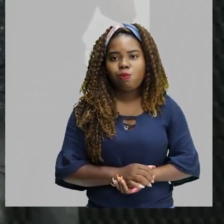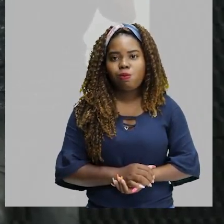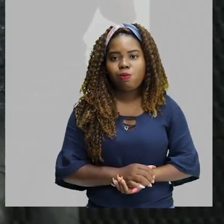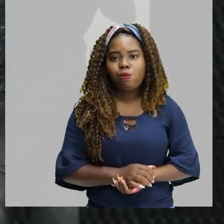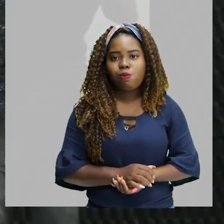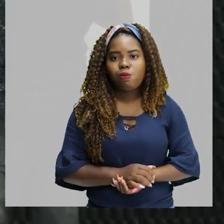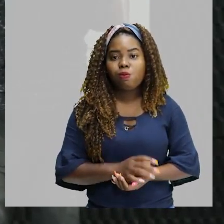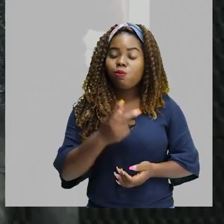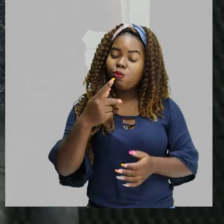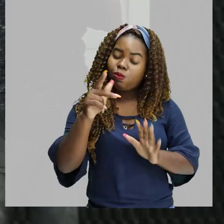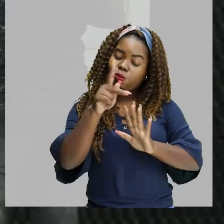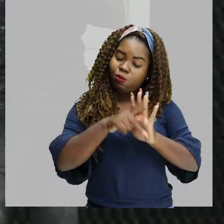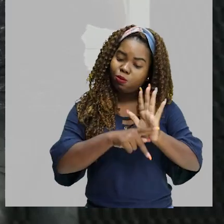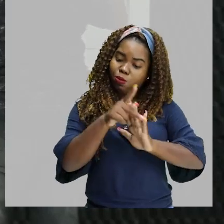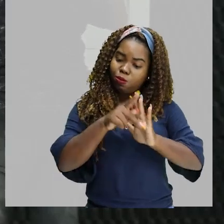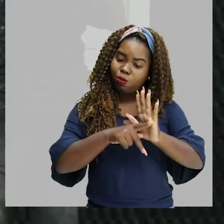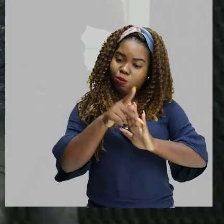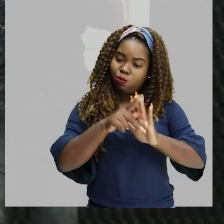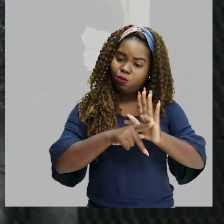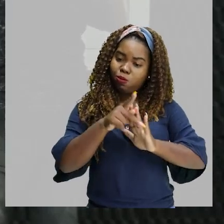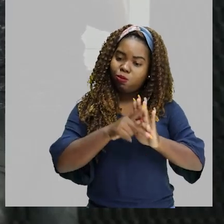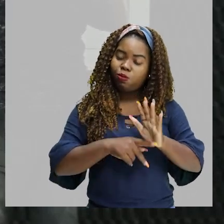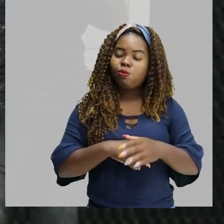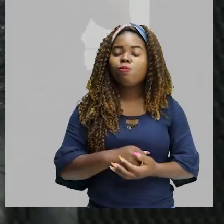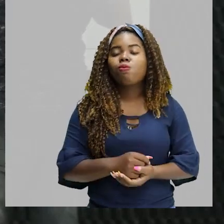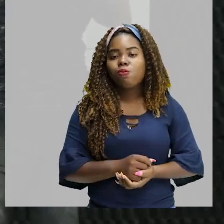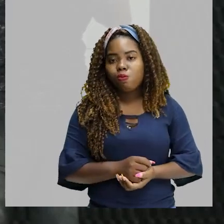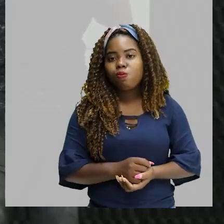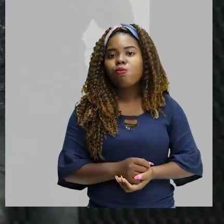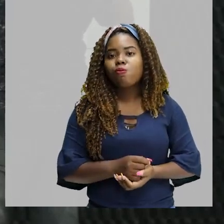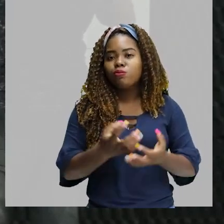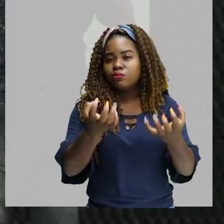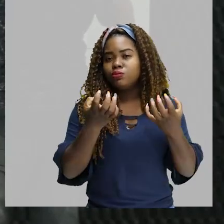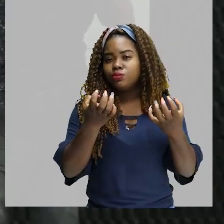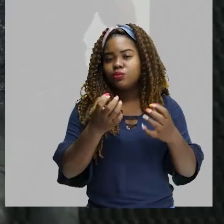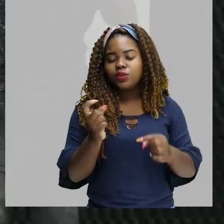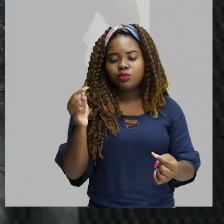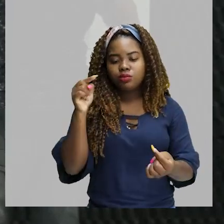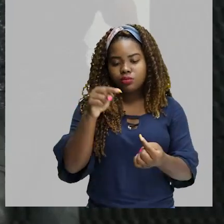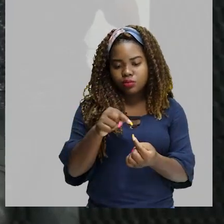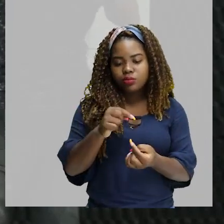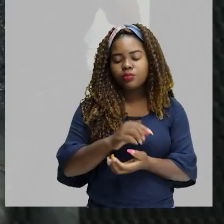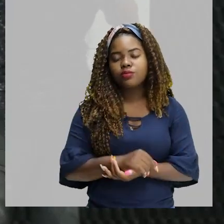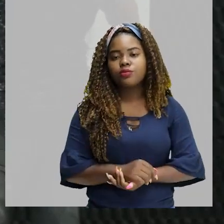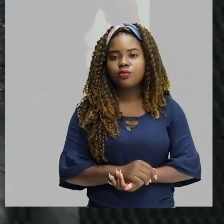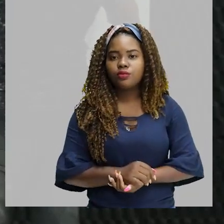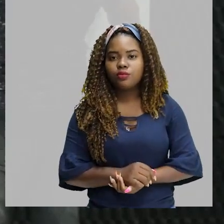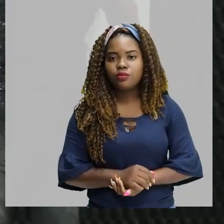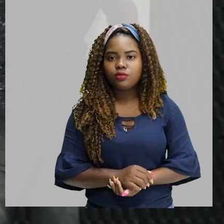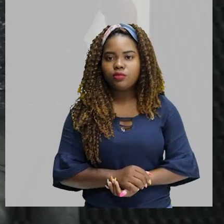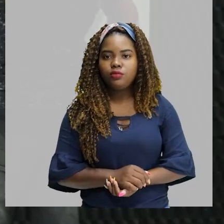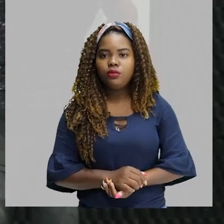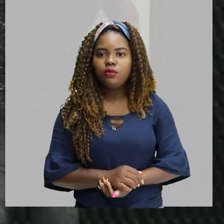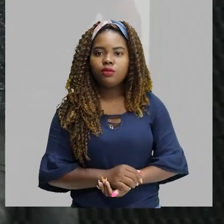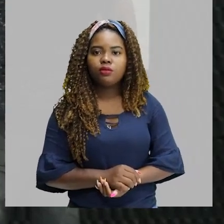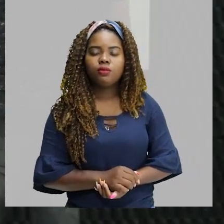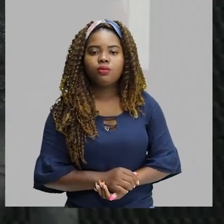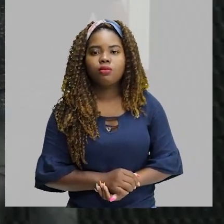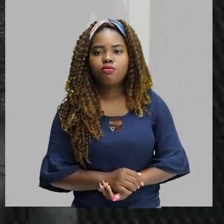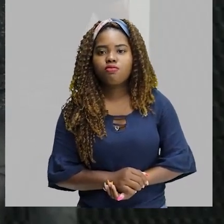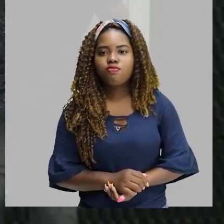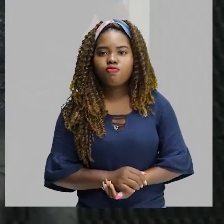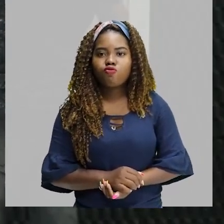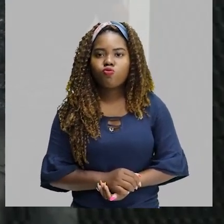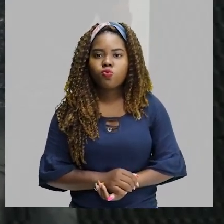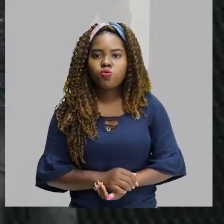seus projetos, por seus ideais, por seus objetivos. Tá? Então, assim,